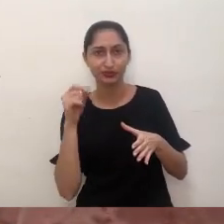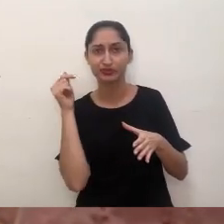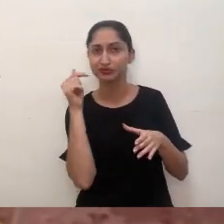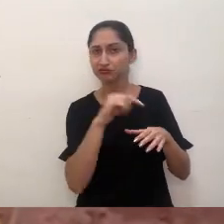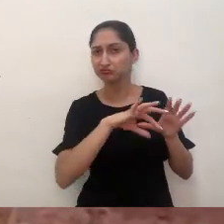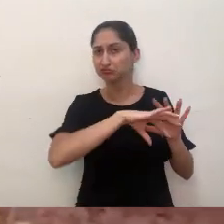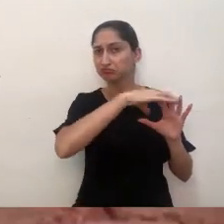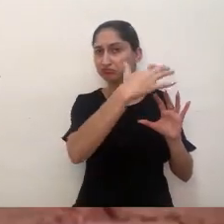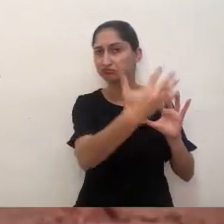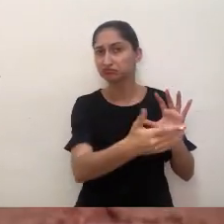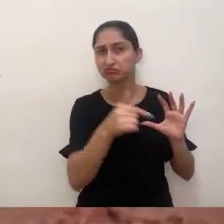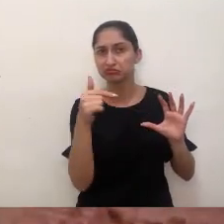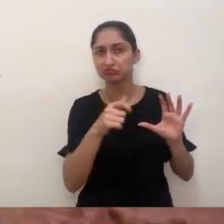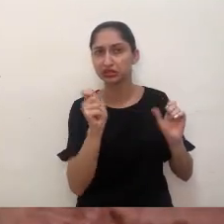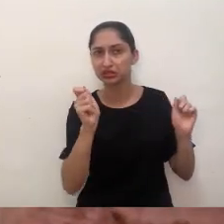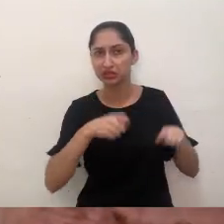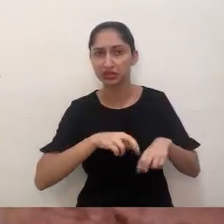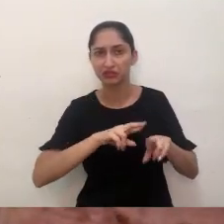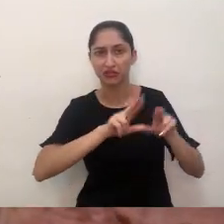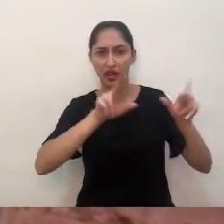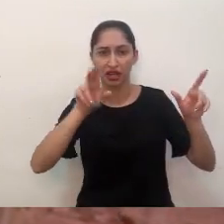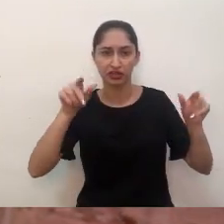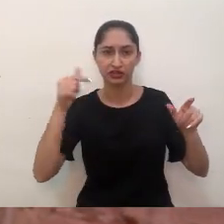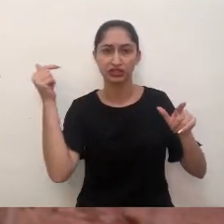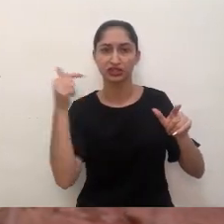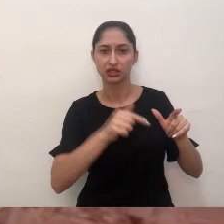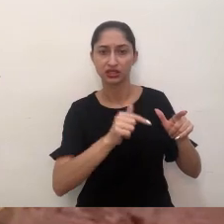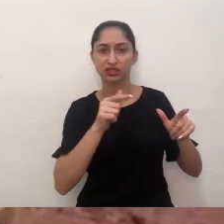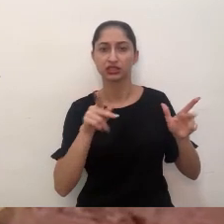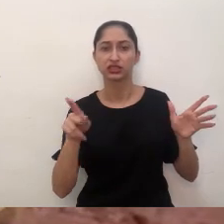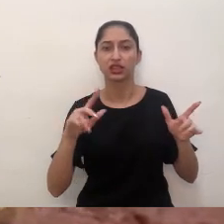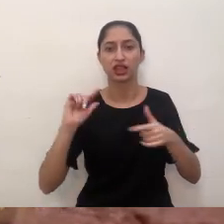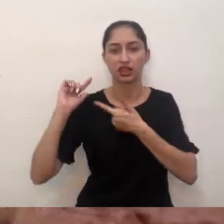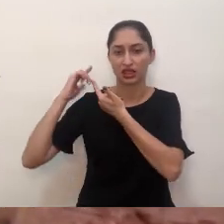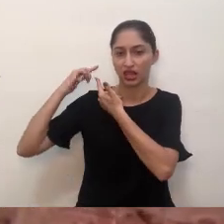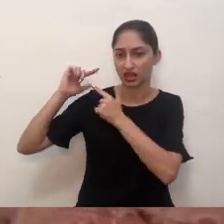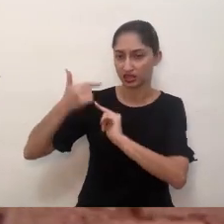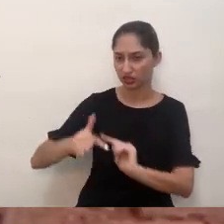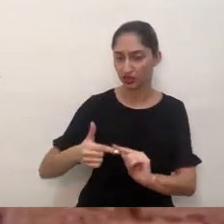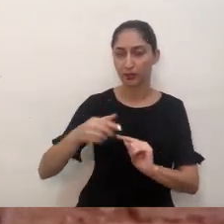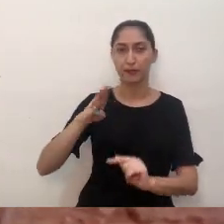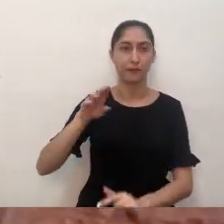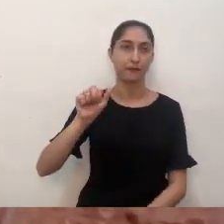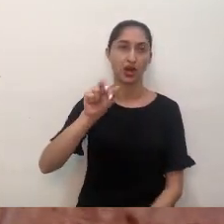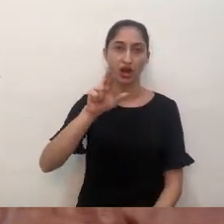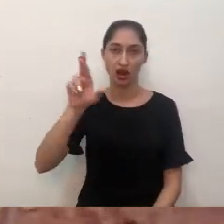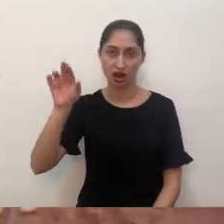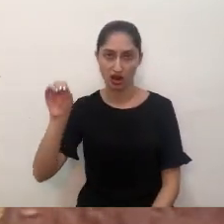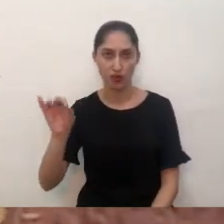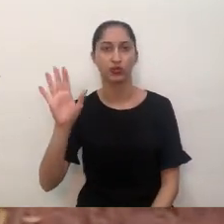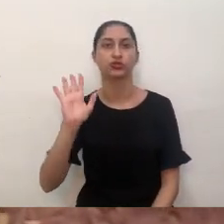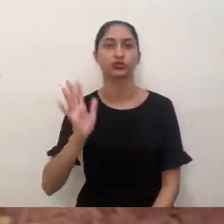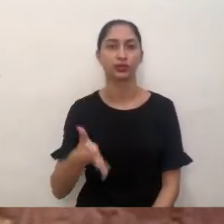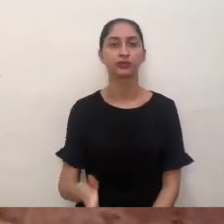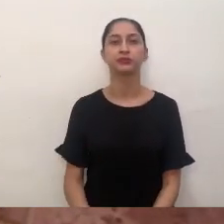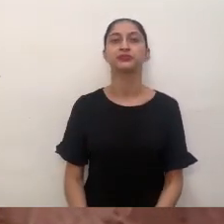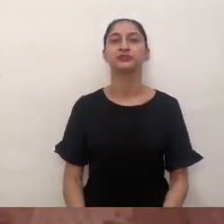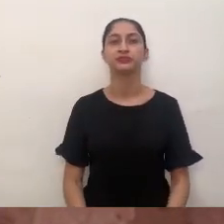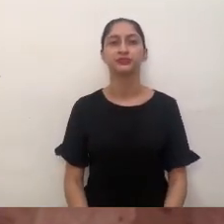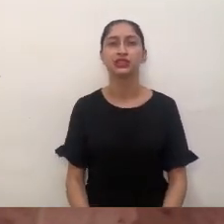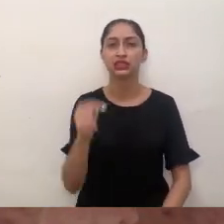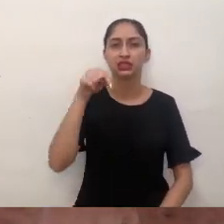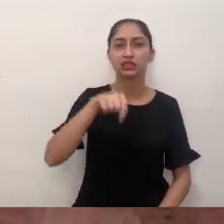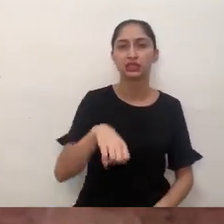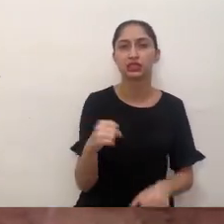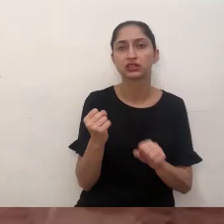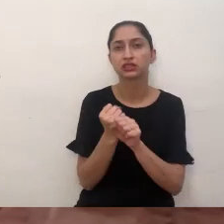qualquer tipo de quitanda. E é um forno tradicional da região, que é o forno de bar. Esse ano é de seca,